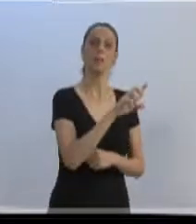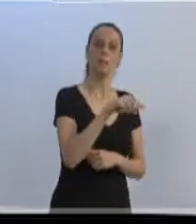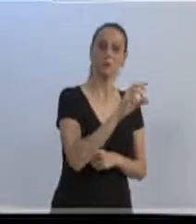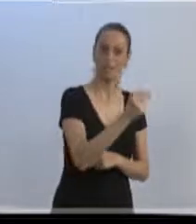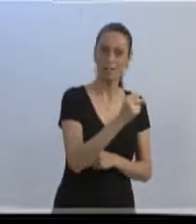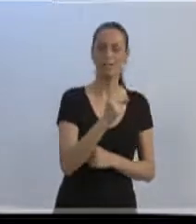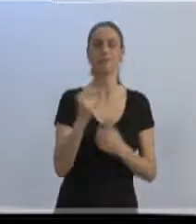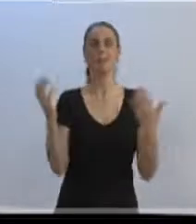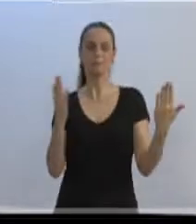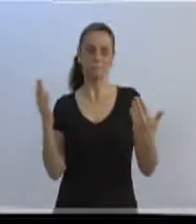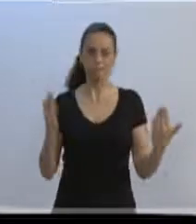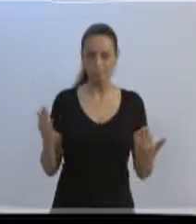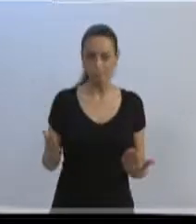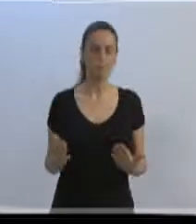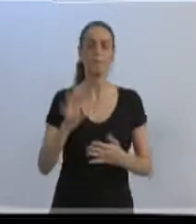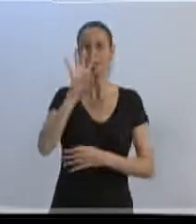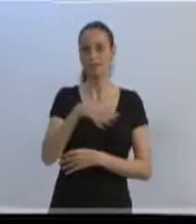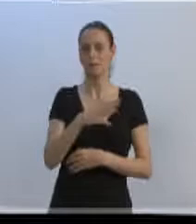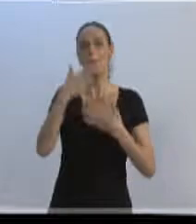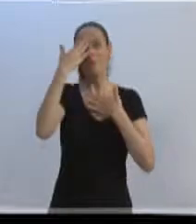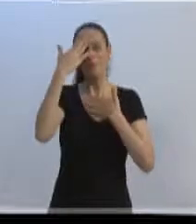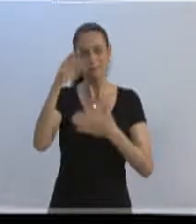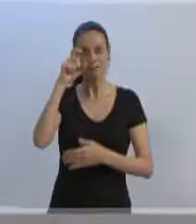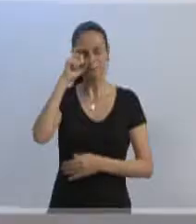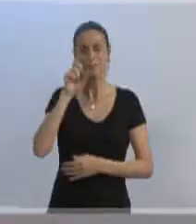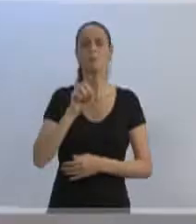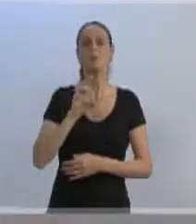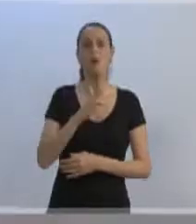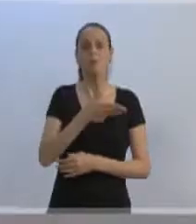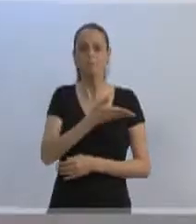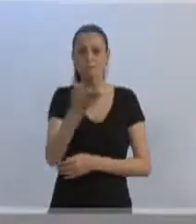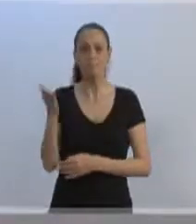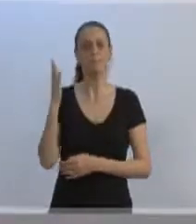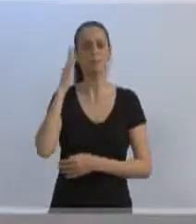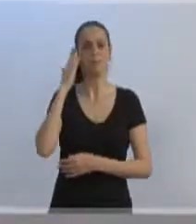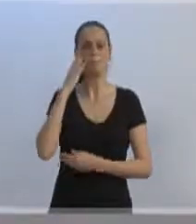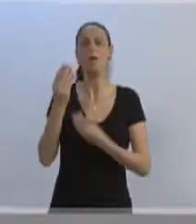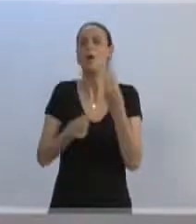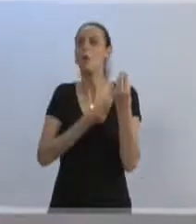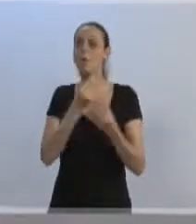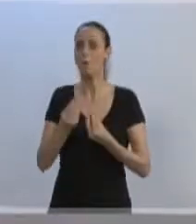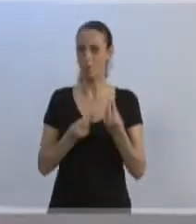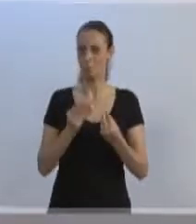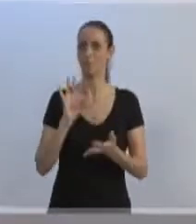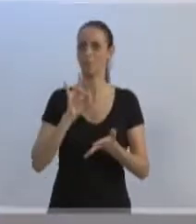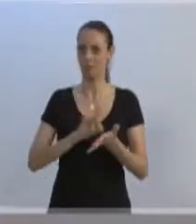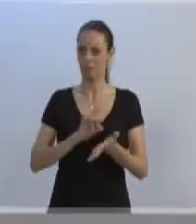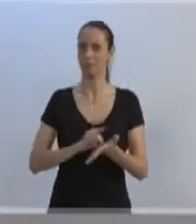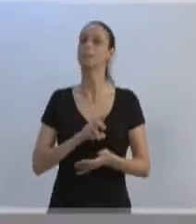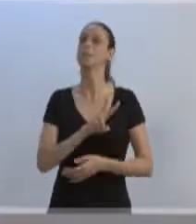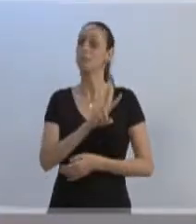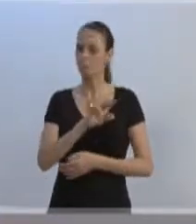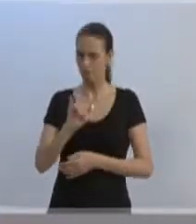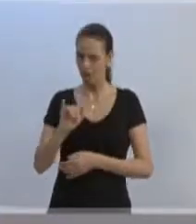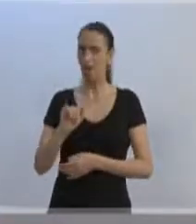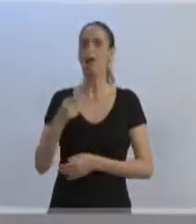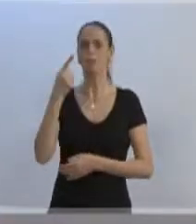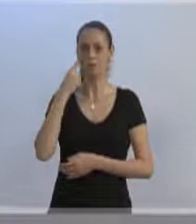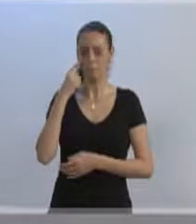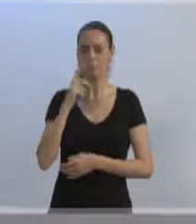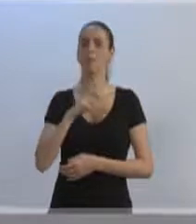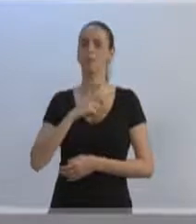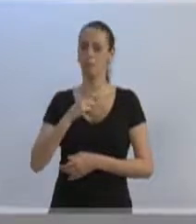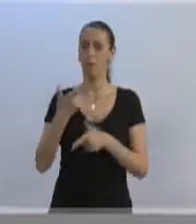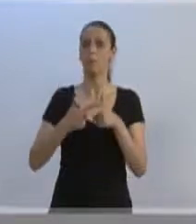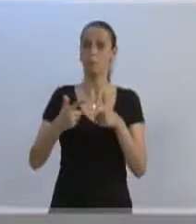33 e 40 enfim obrigado a ir não só para ter uma olhada aqui só pra ver que os senhores vão realmente ter sérios problemas porque